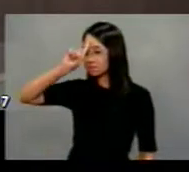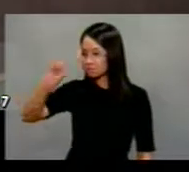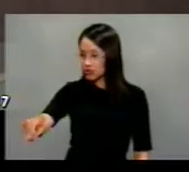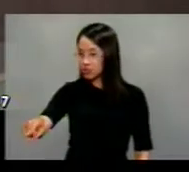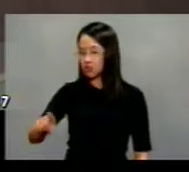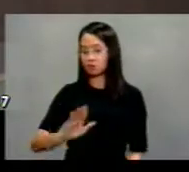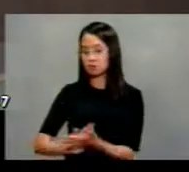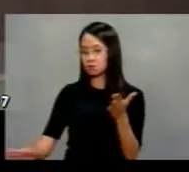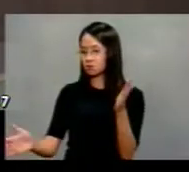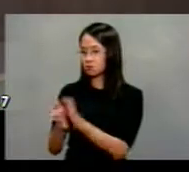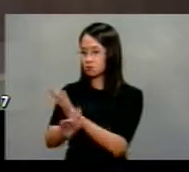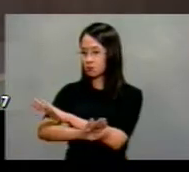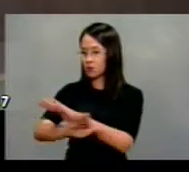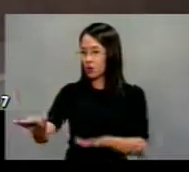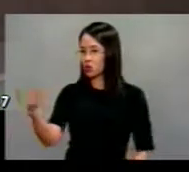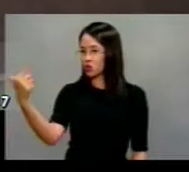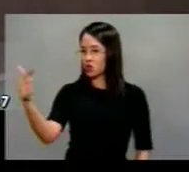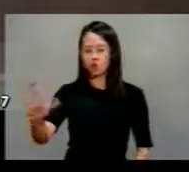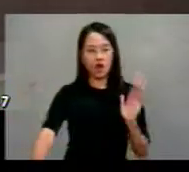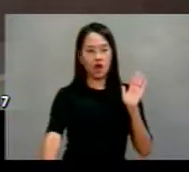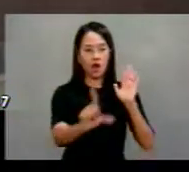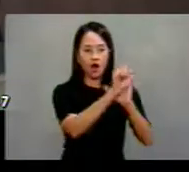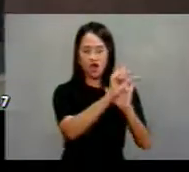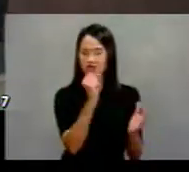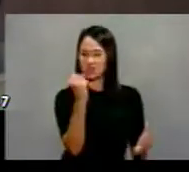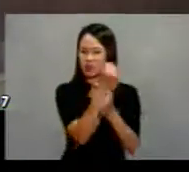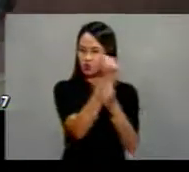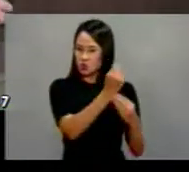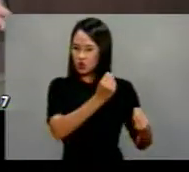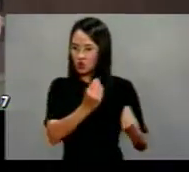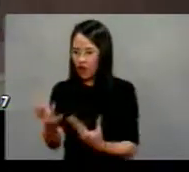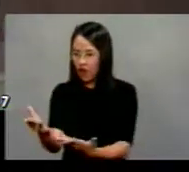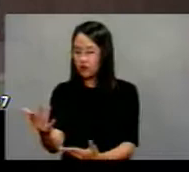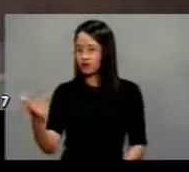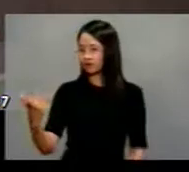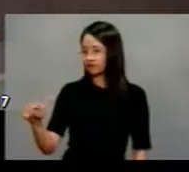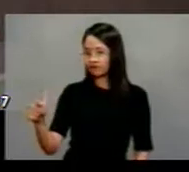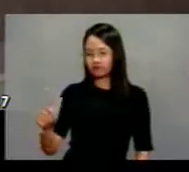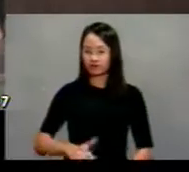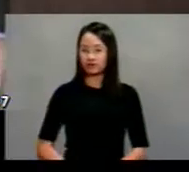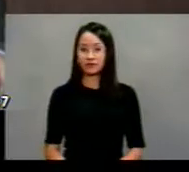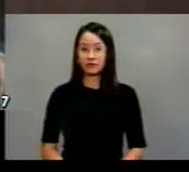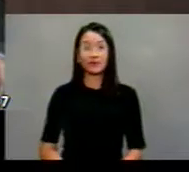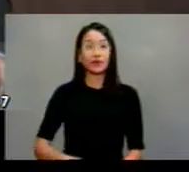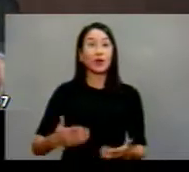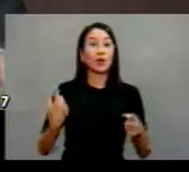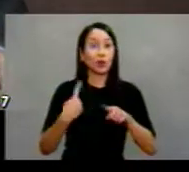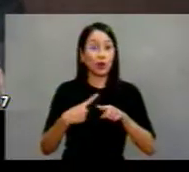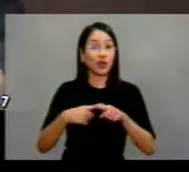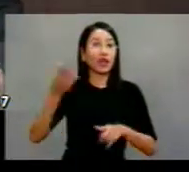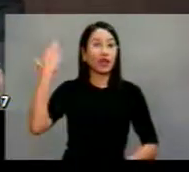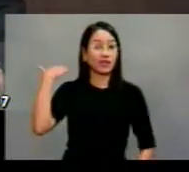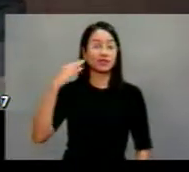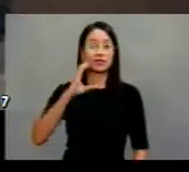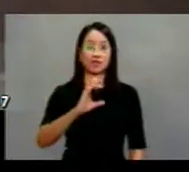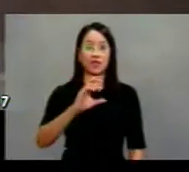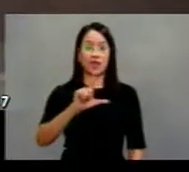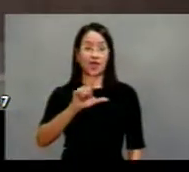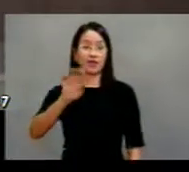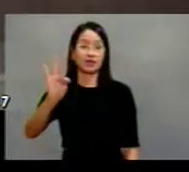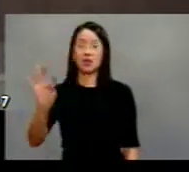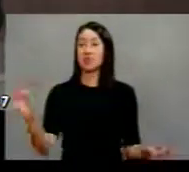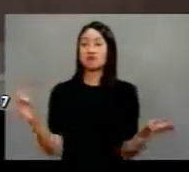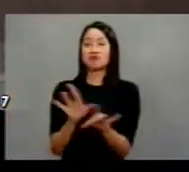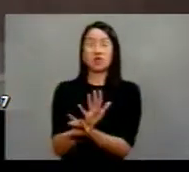lei determinar. E isso está sendo vendido pela grande mídia como um grande avanço. É uma